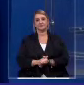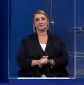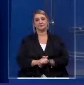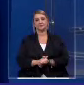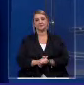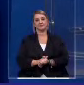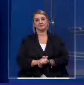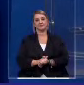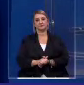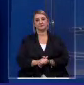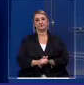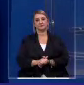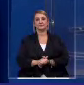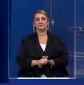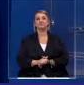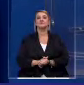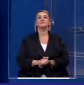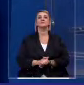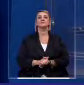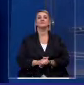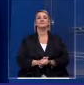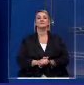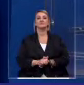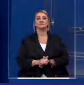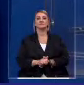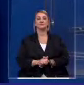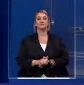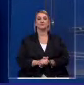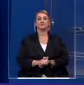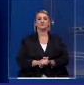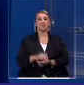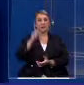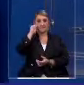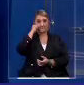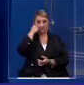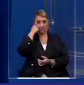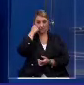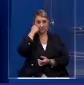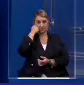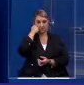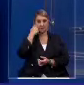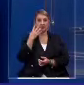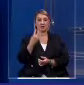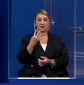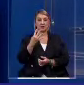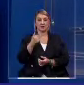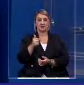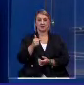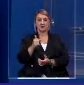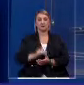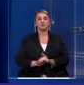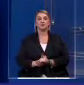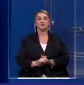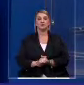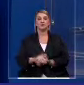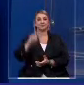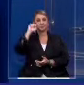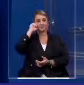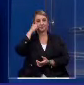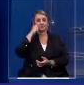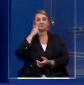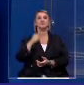Vamos chamar o quarto número da Quina. Bola preta, número 47.